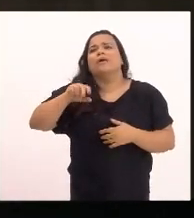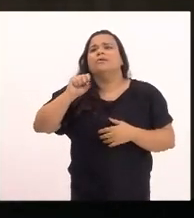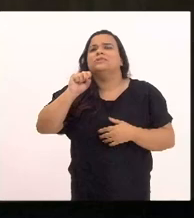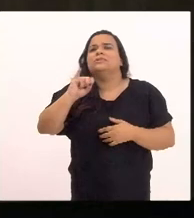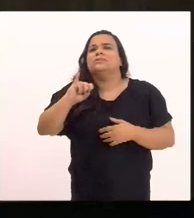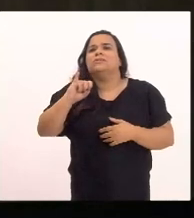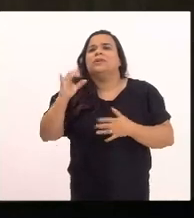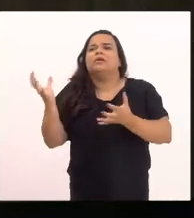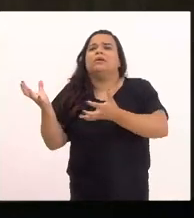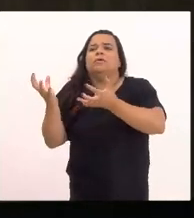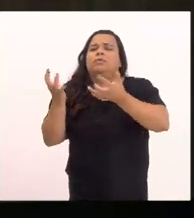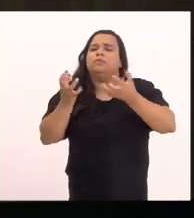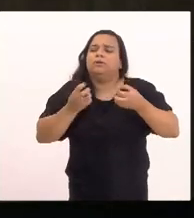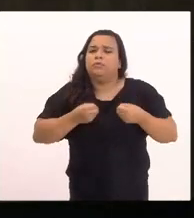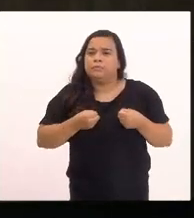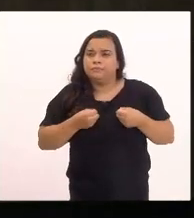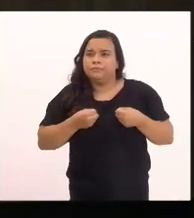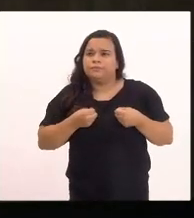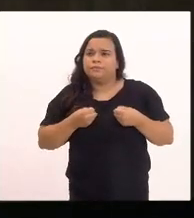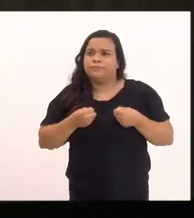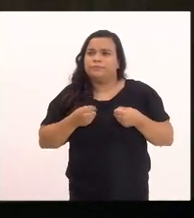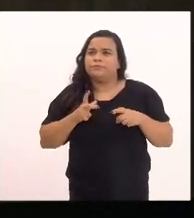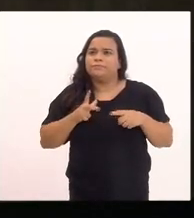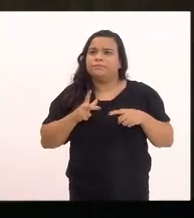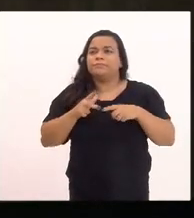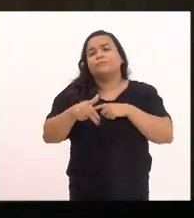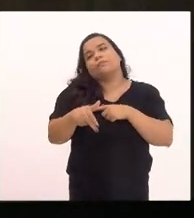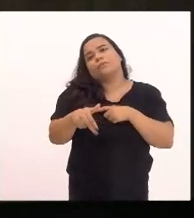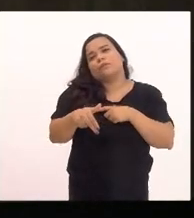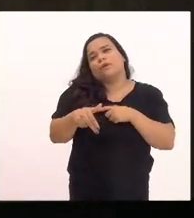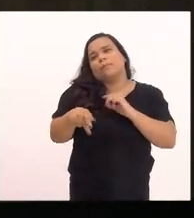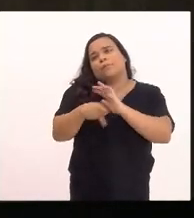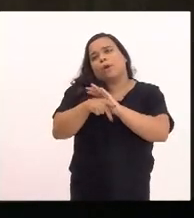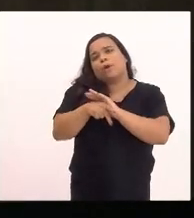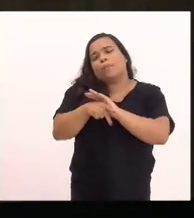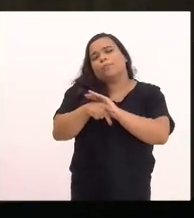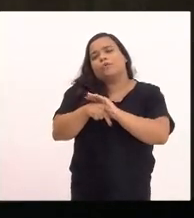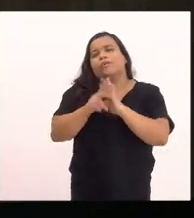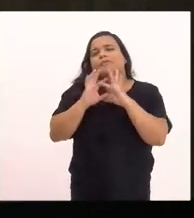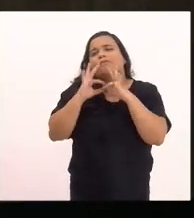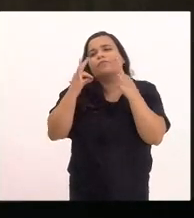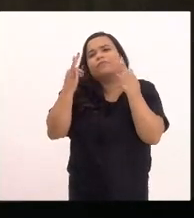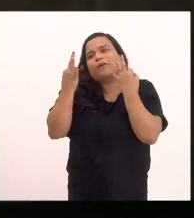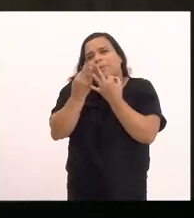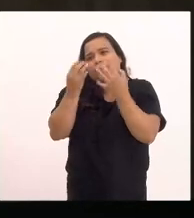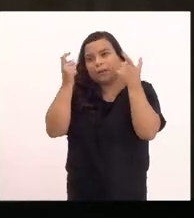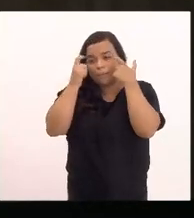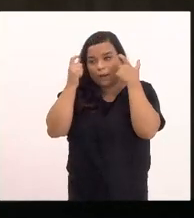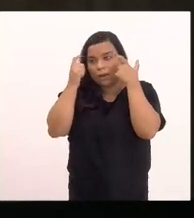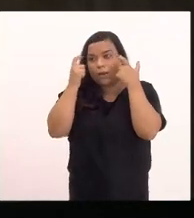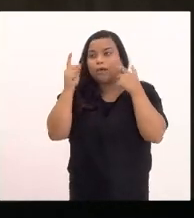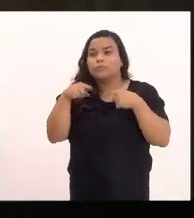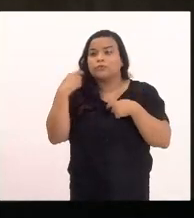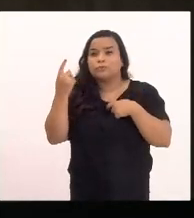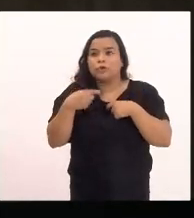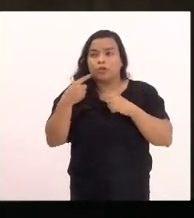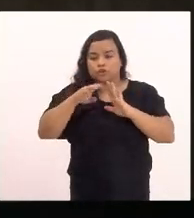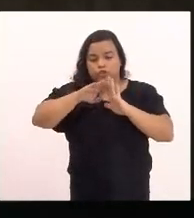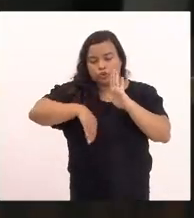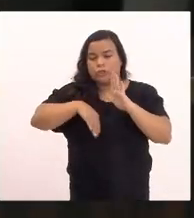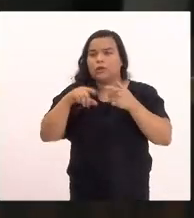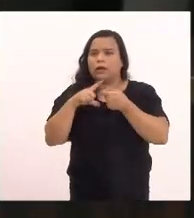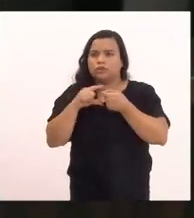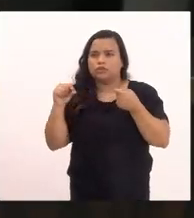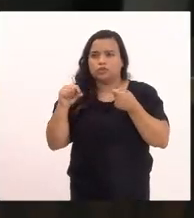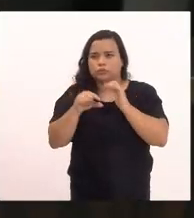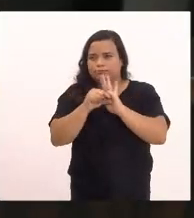receber a chancela da família imperial. Então, estamos suprimindo somente esse artigo, é o parecer. Pela Comissão